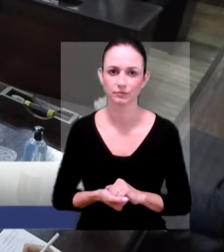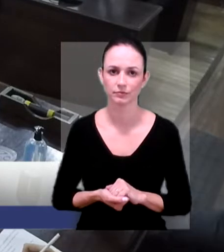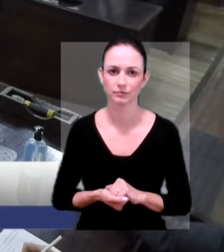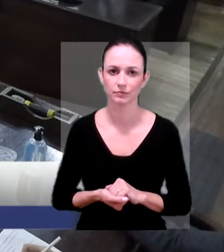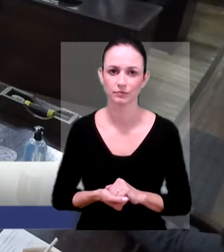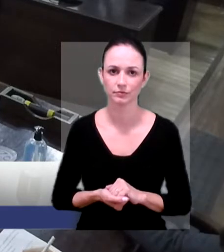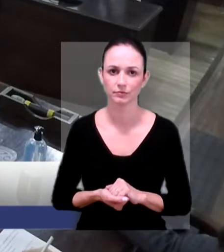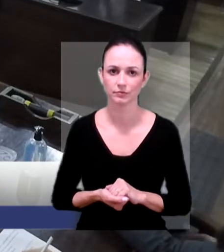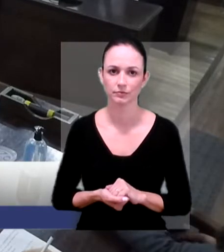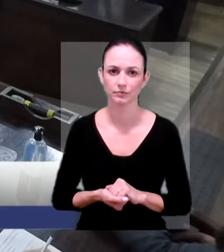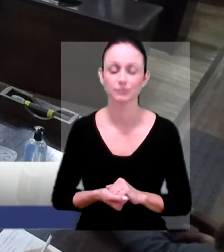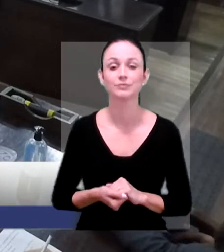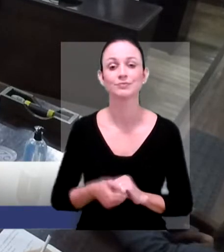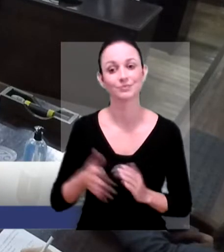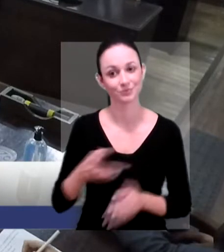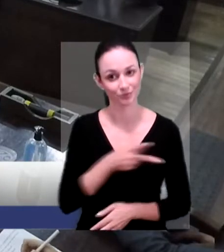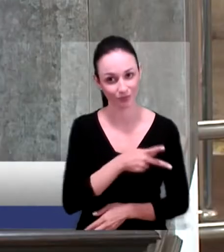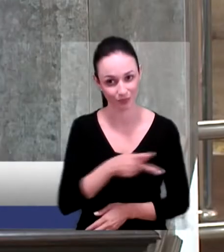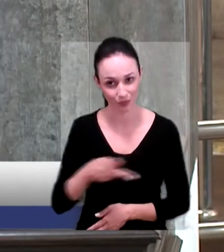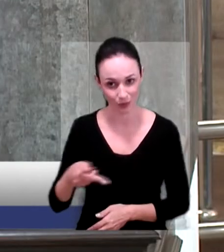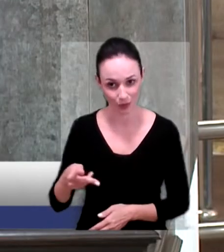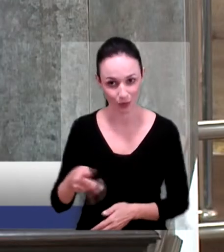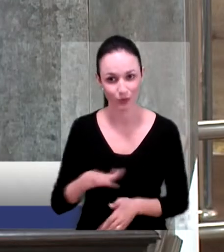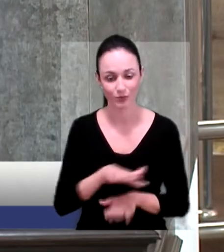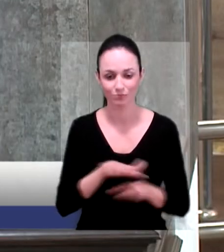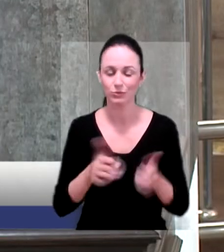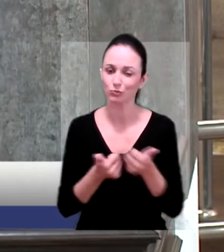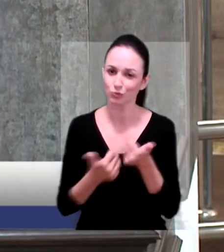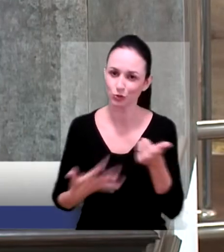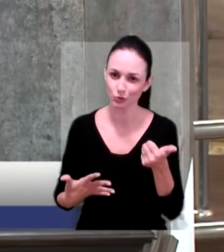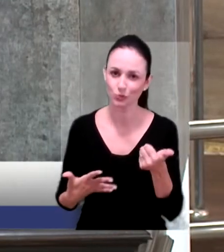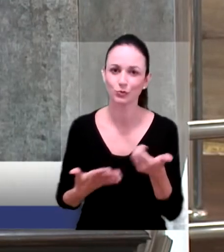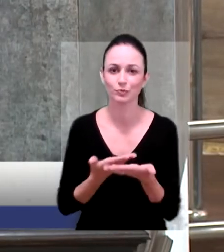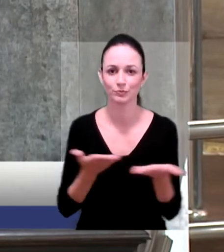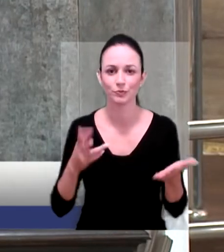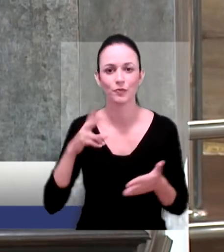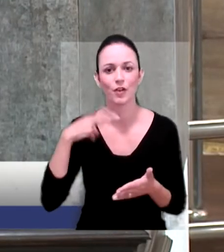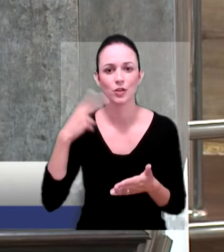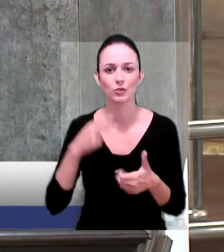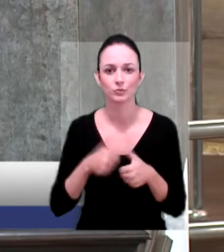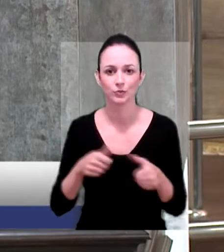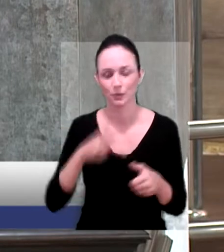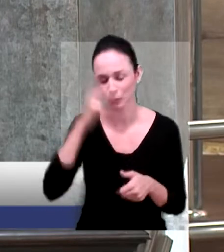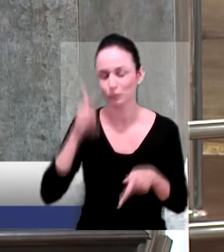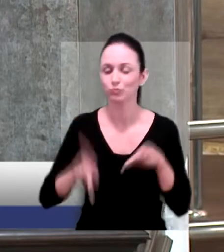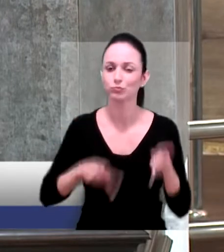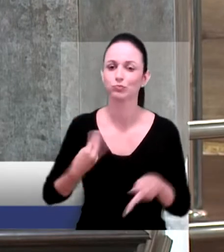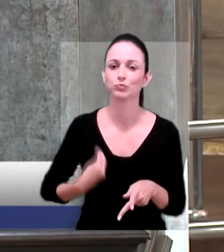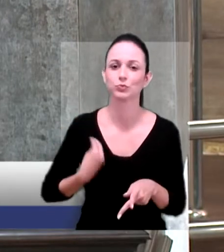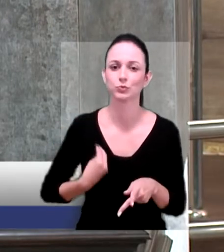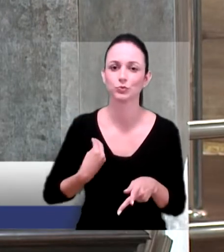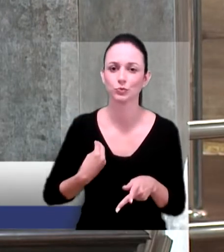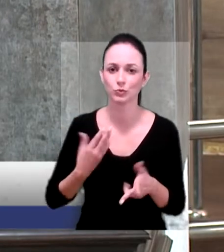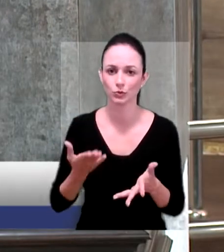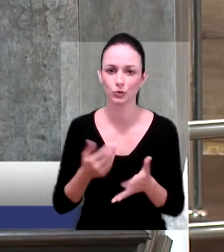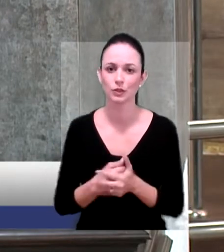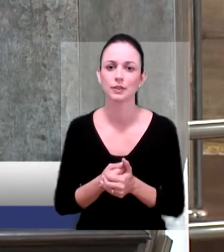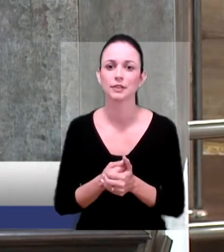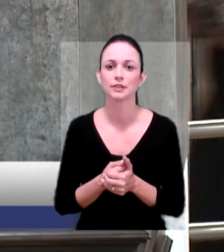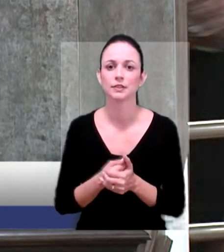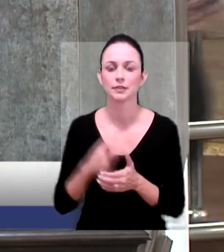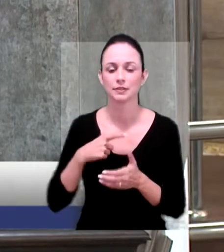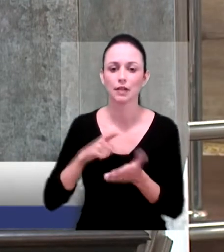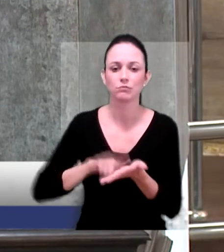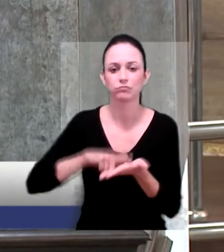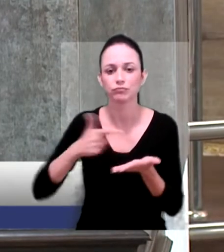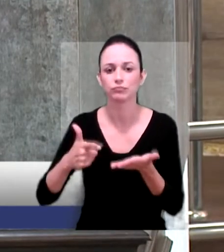Senhor presidente, mesa diretora, senhores vereadores que aqui estão, público presente, da pessoal da mídia, da comunicação, público